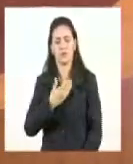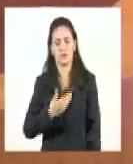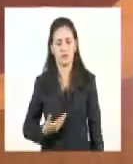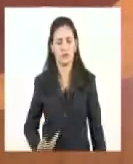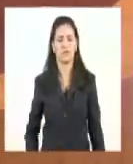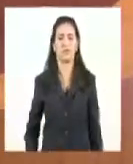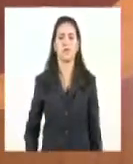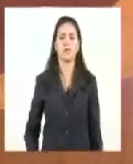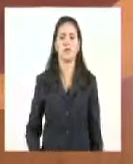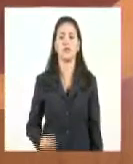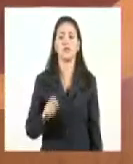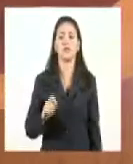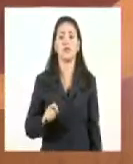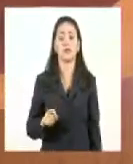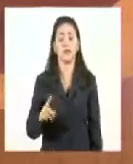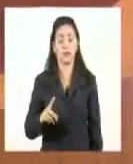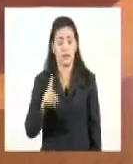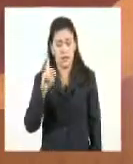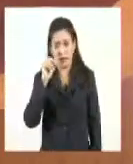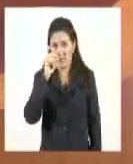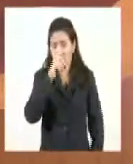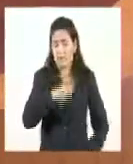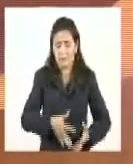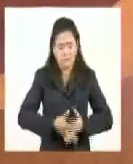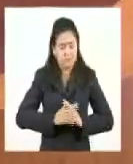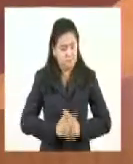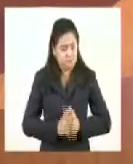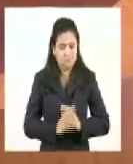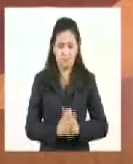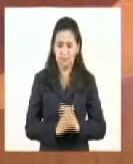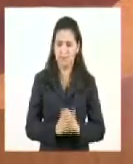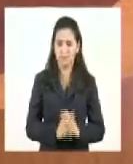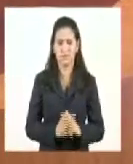estão mais enrolados do que outra coisa.